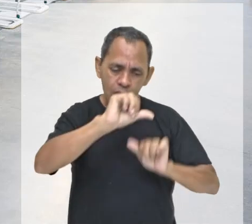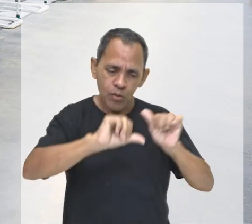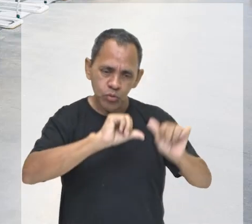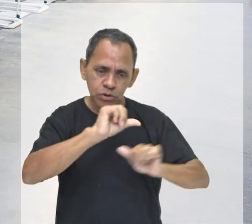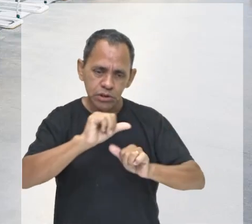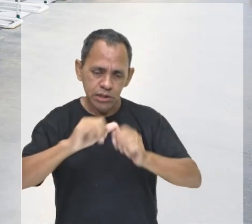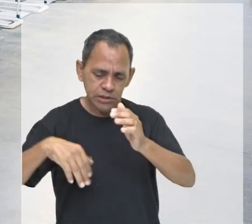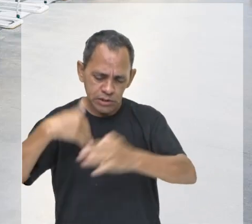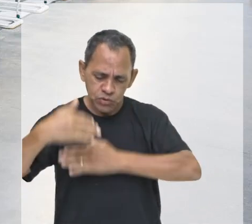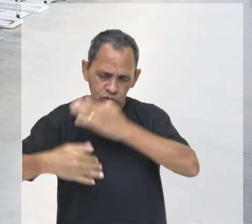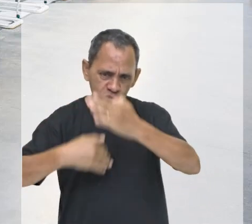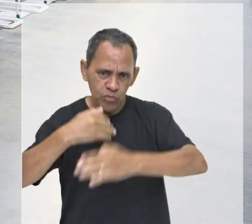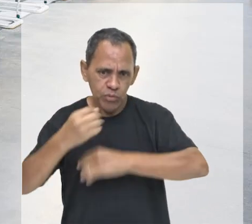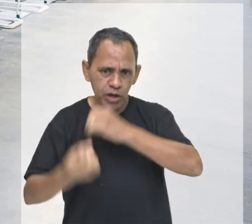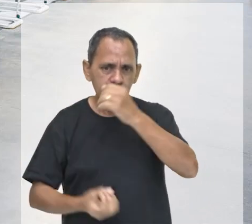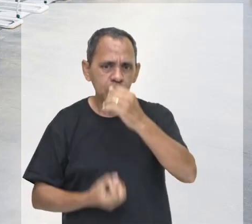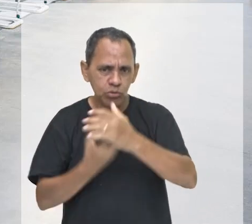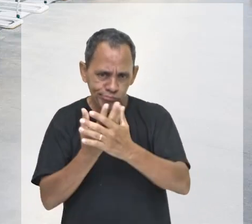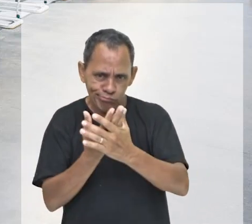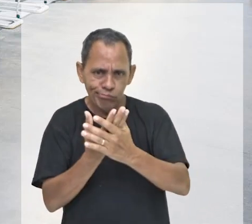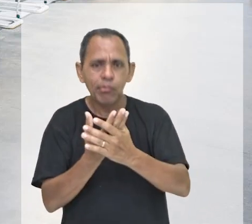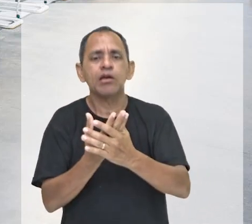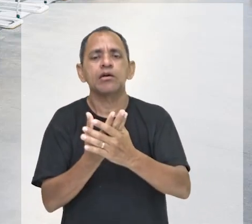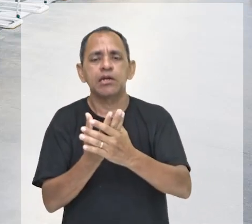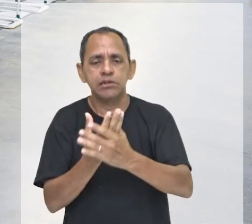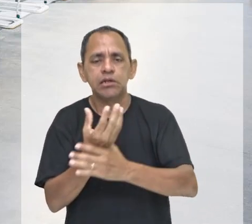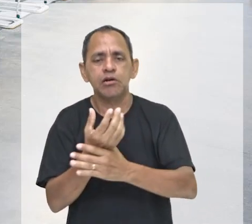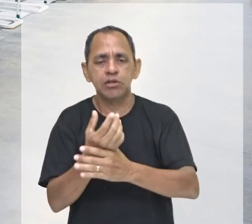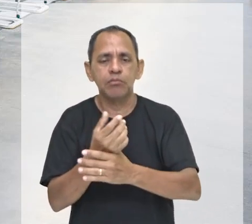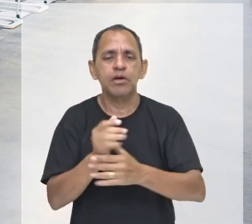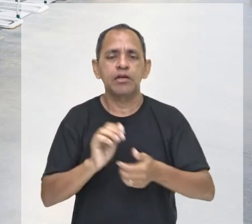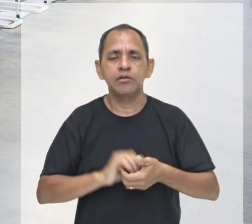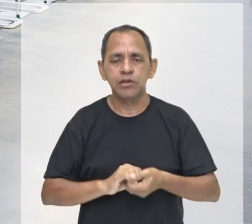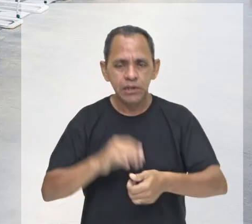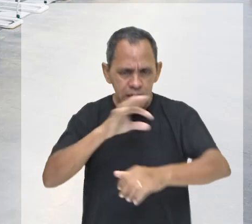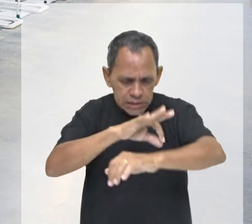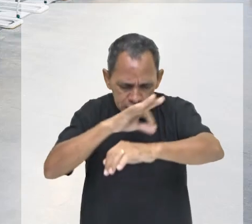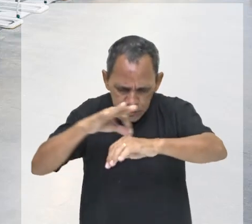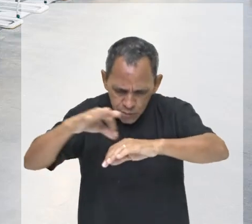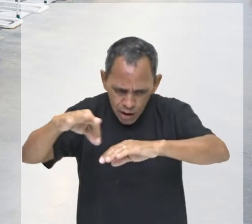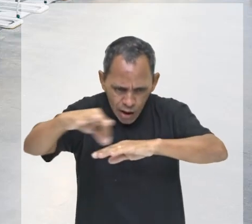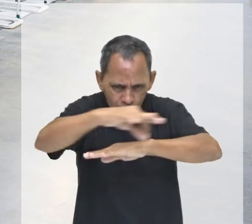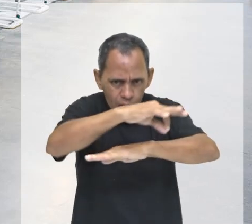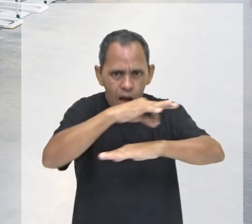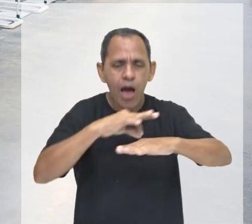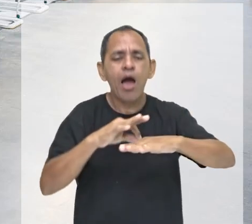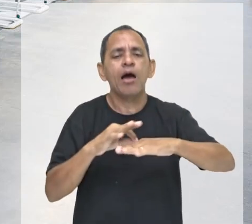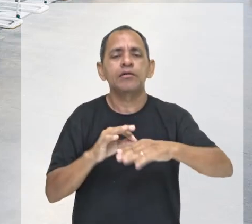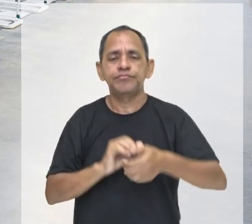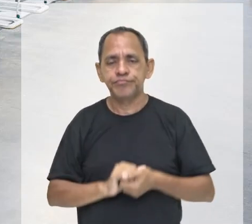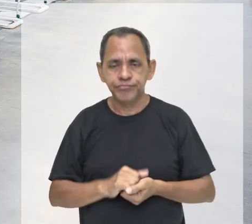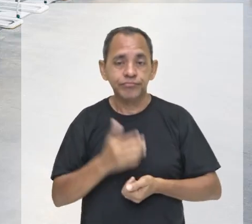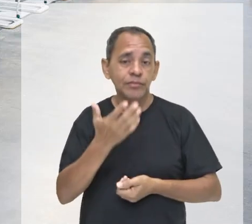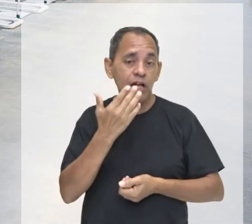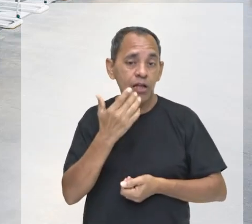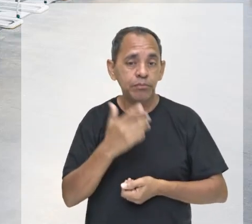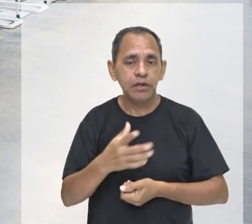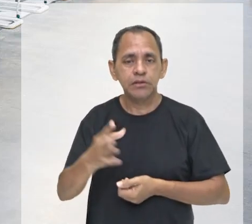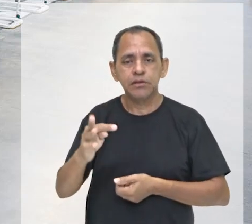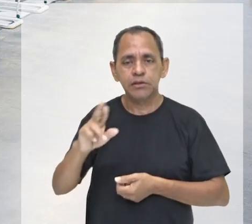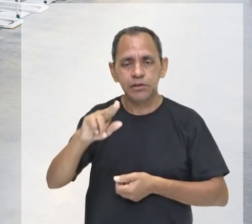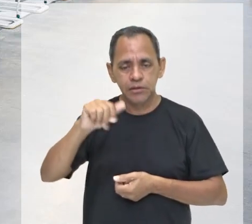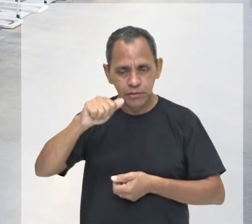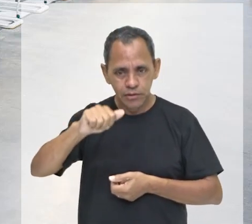desenvolvimento aí de culturas geneticamente modificadas, que são os alimentos transgênicos, né? E também